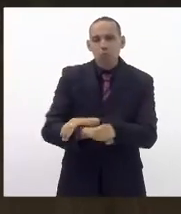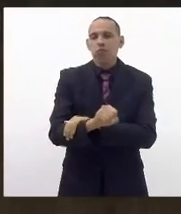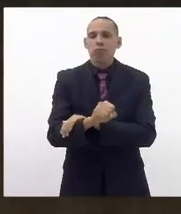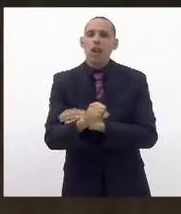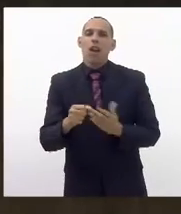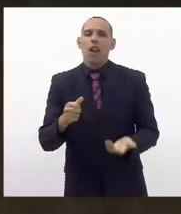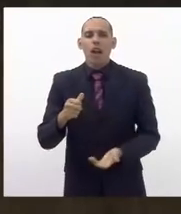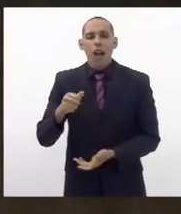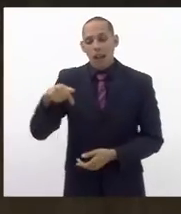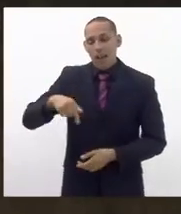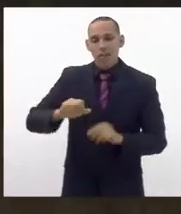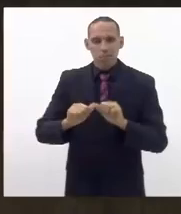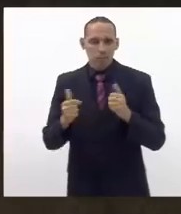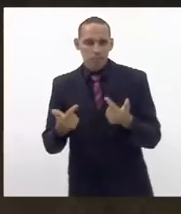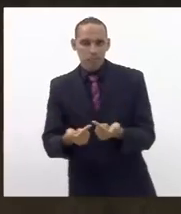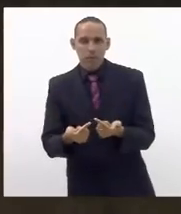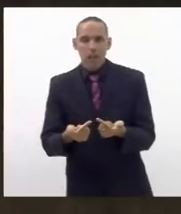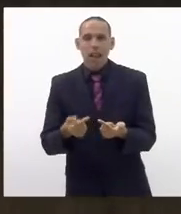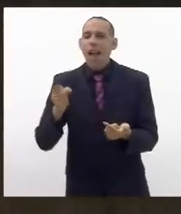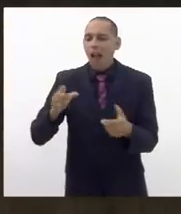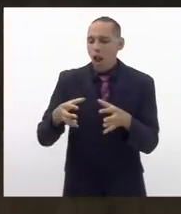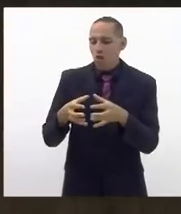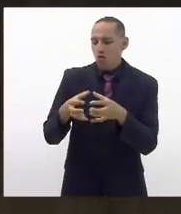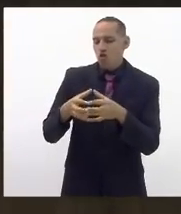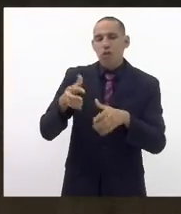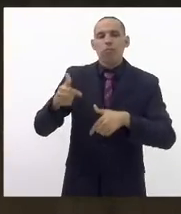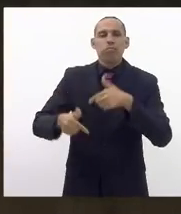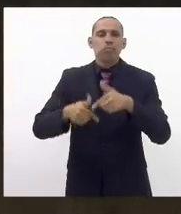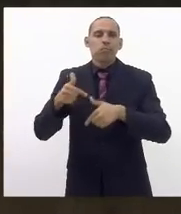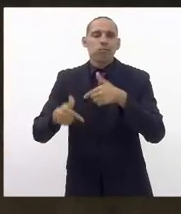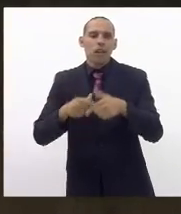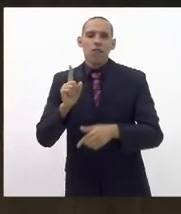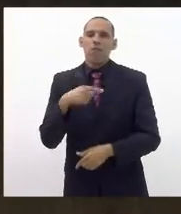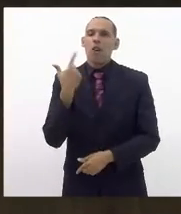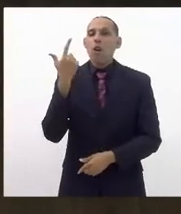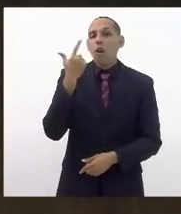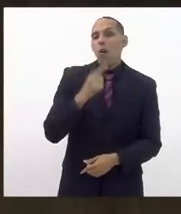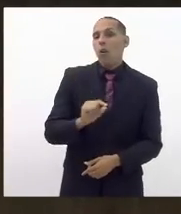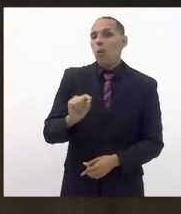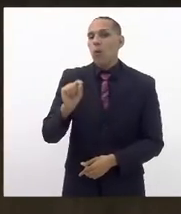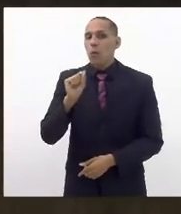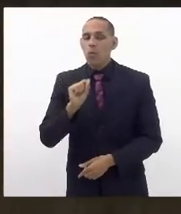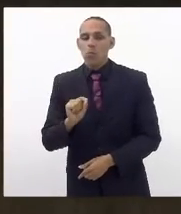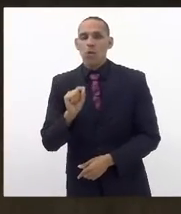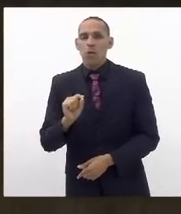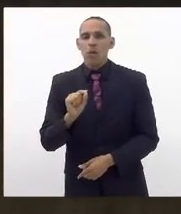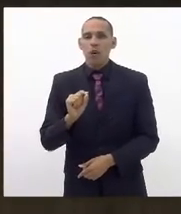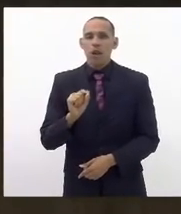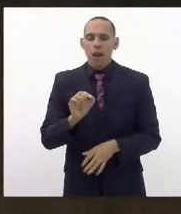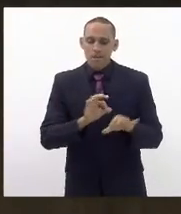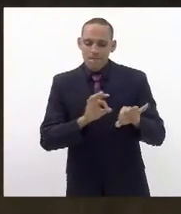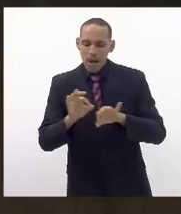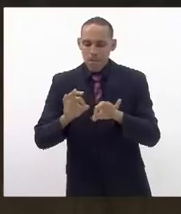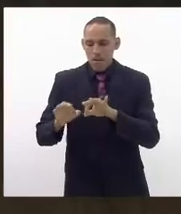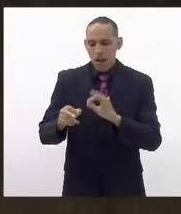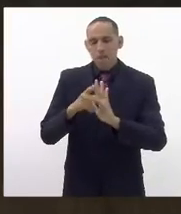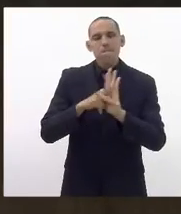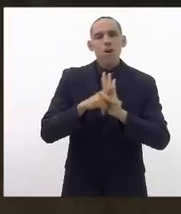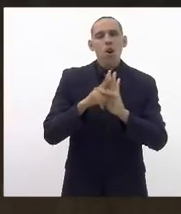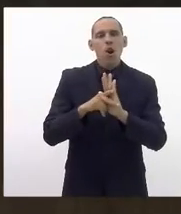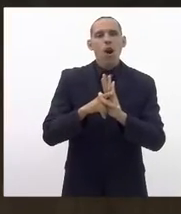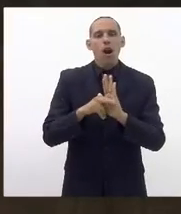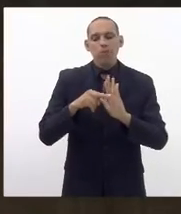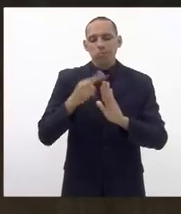da Assembleia Legislativa, que é um grupo de trabalho que nós conseguimos conformar num projeto de resolução